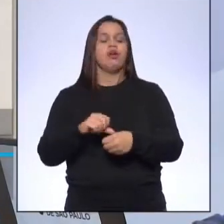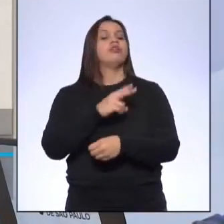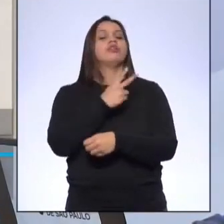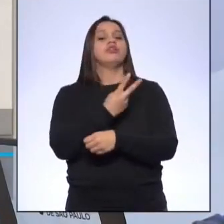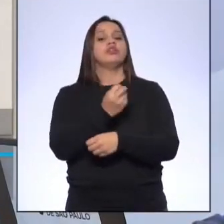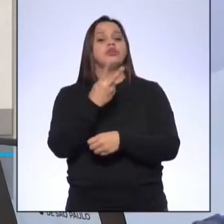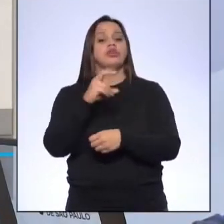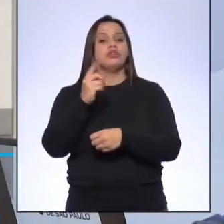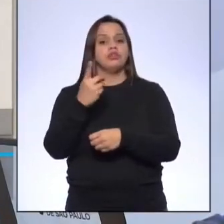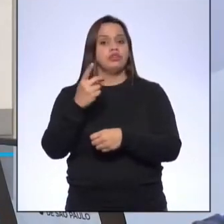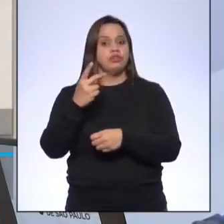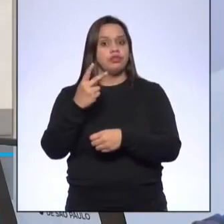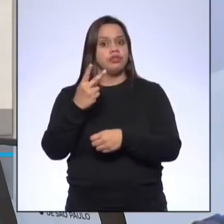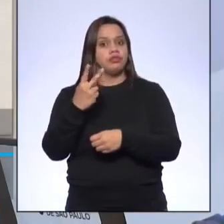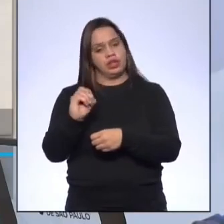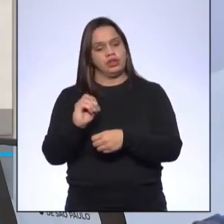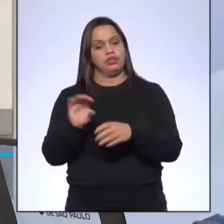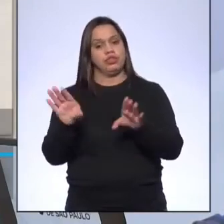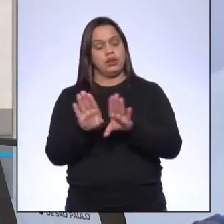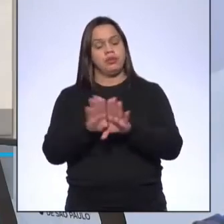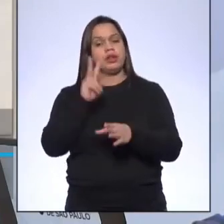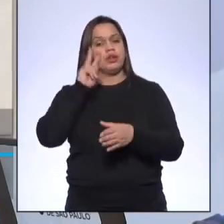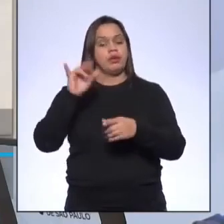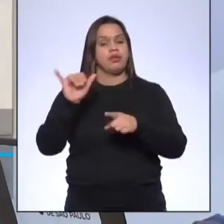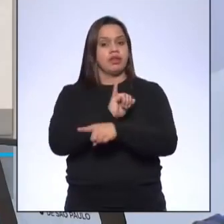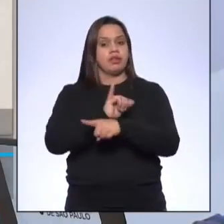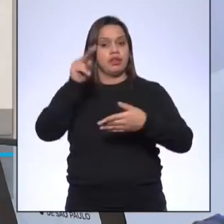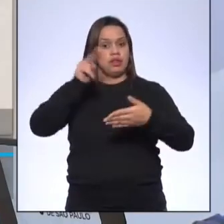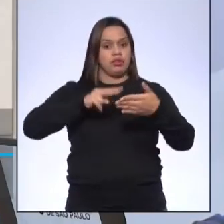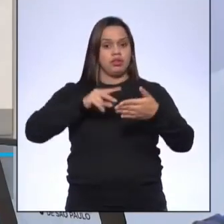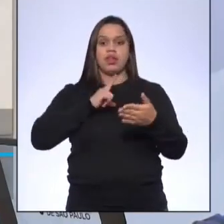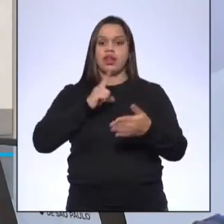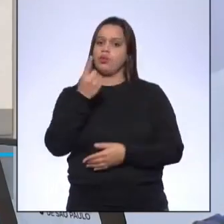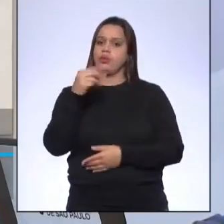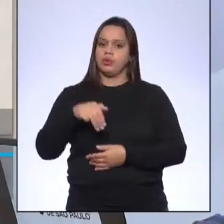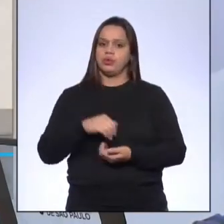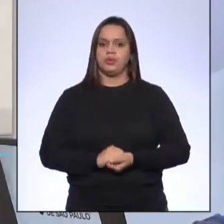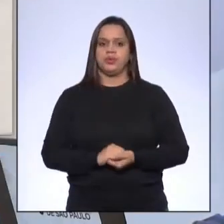faça a estratégia de leitura. Você tem 1 minutinho para fazer isso.